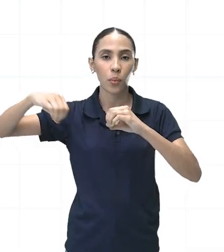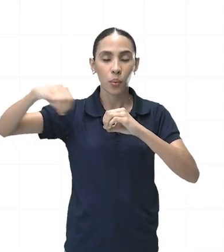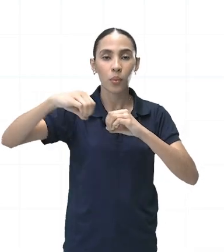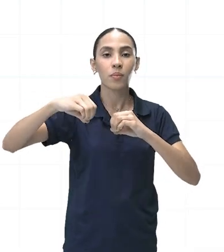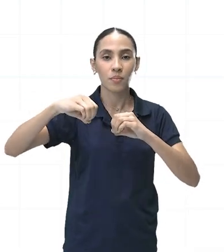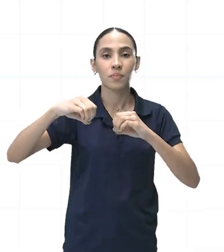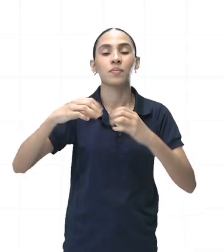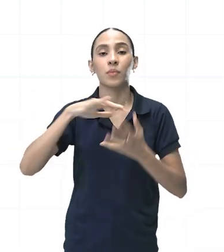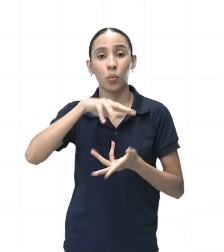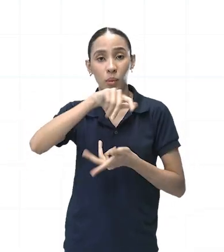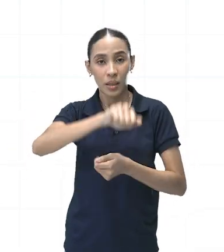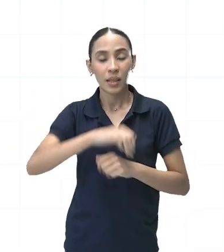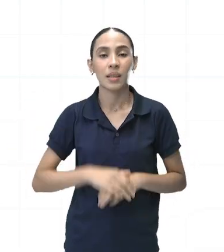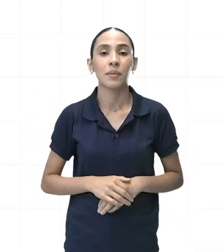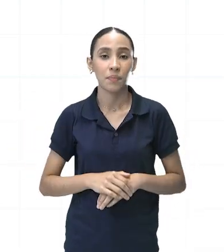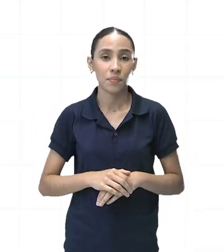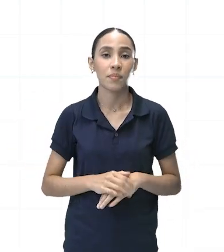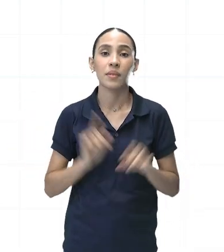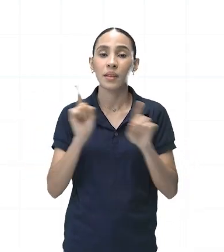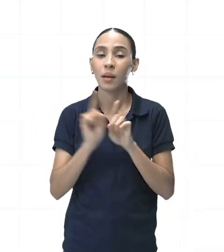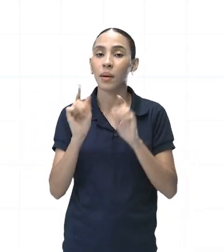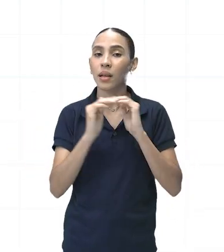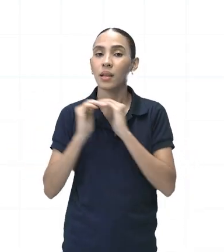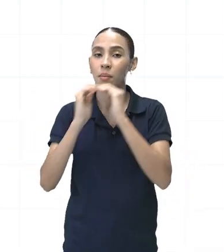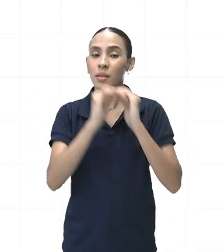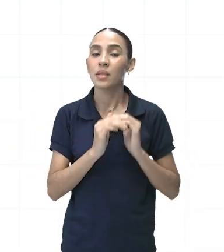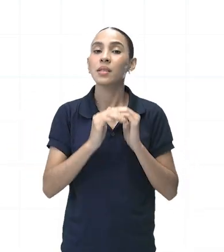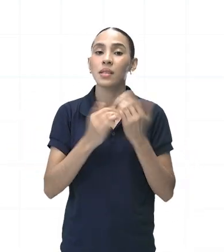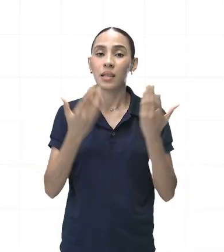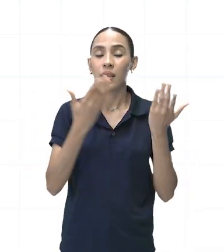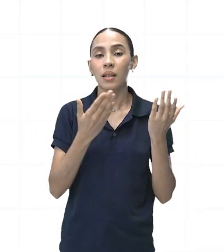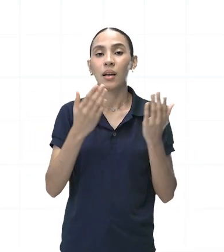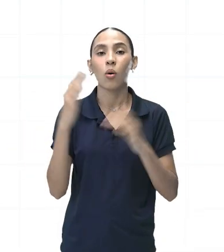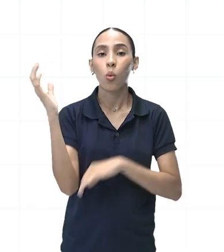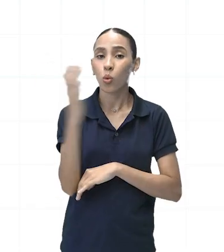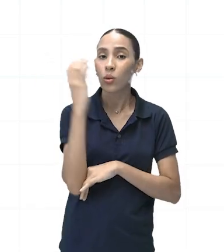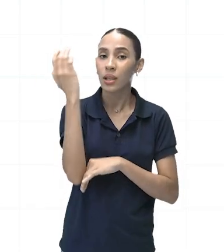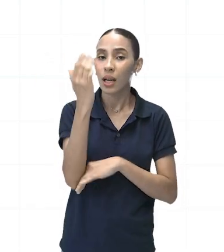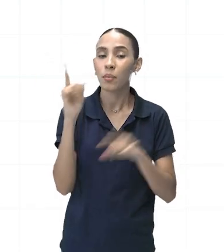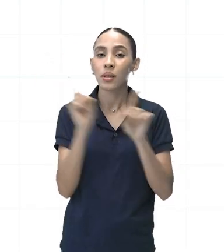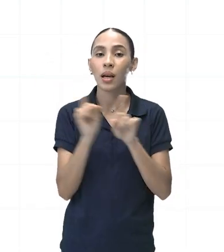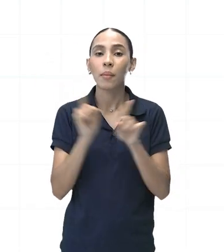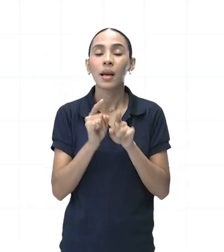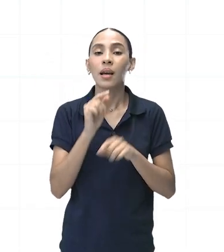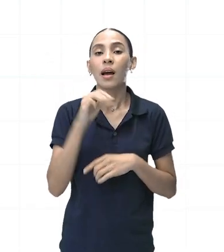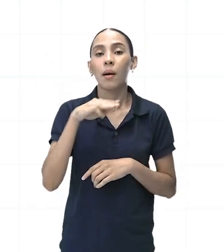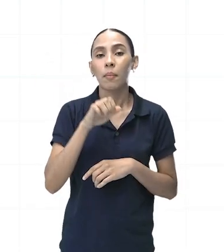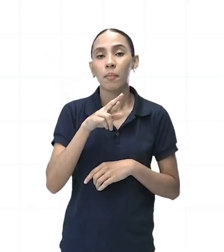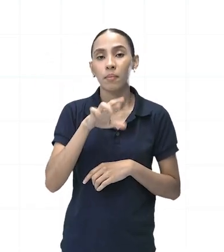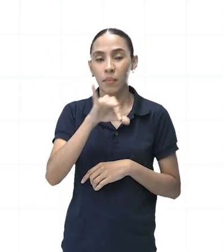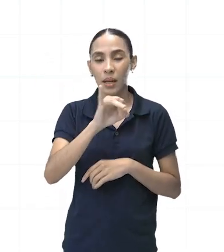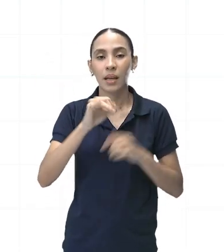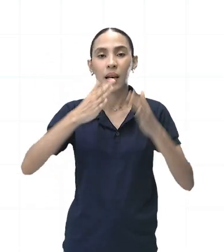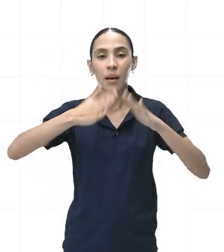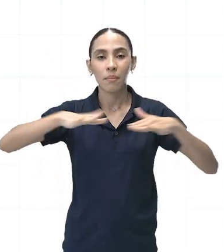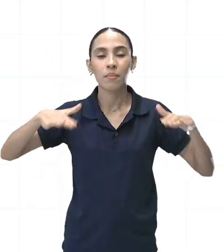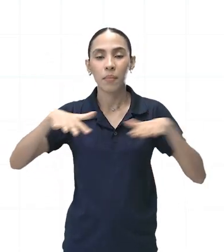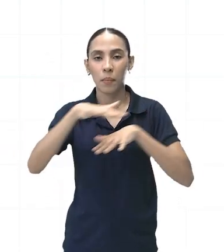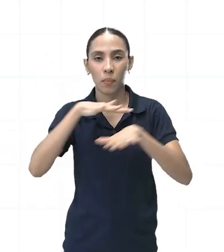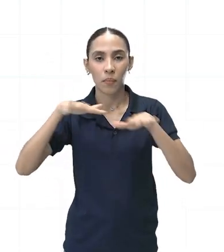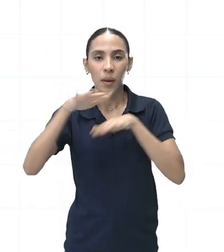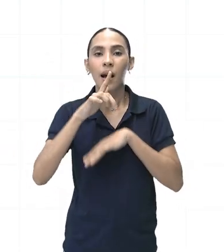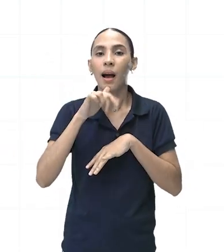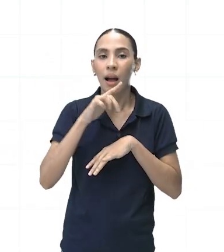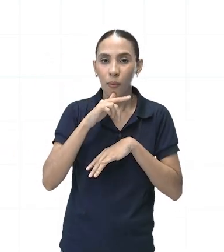do nosso planeta, o que estabiliza o clima e as marés, que é a movimentação das águas